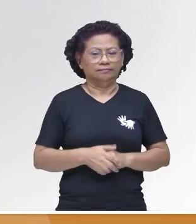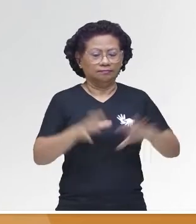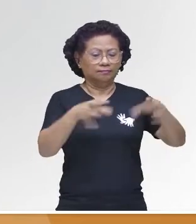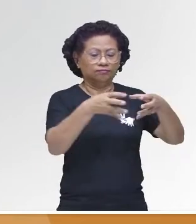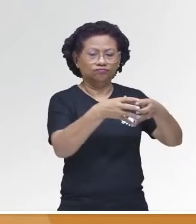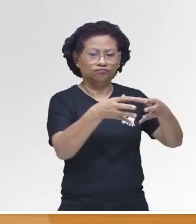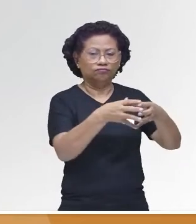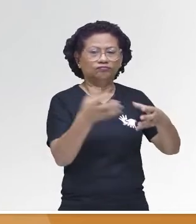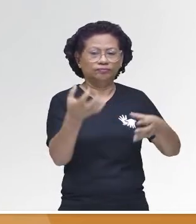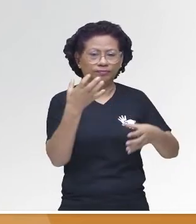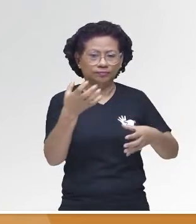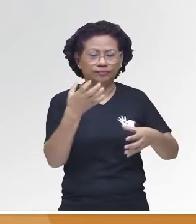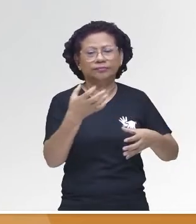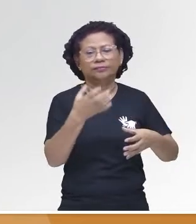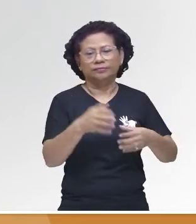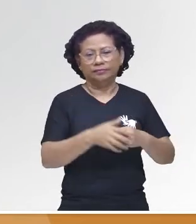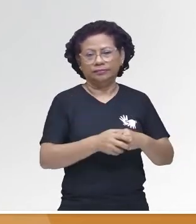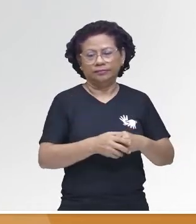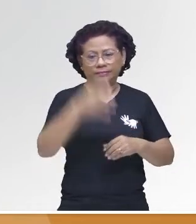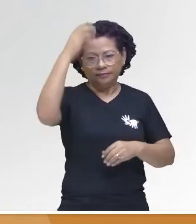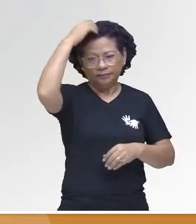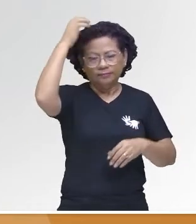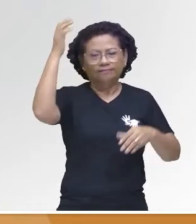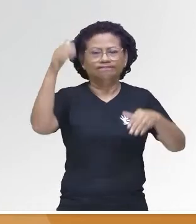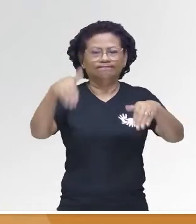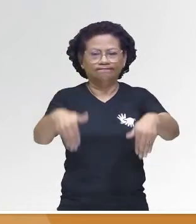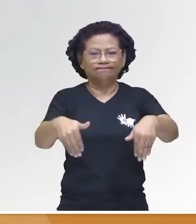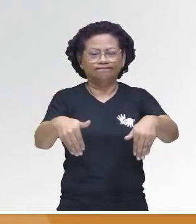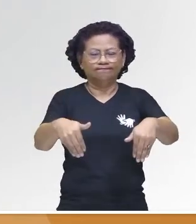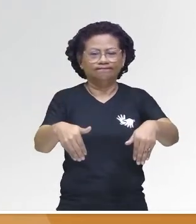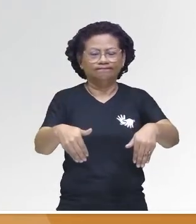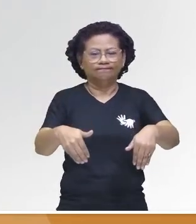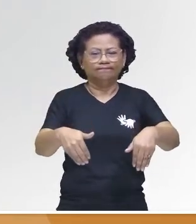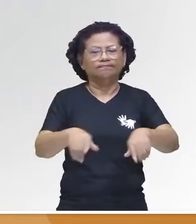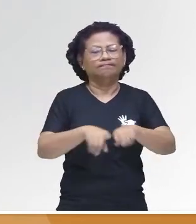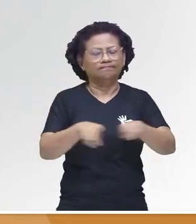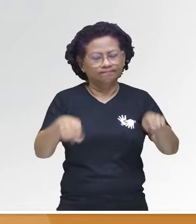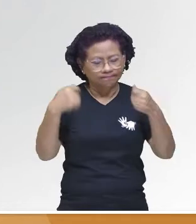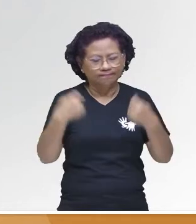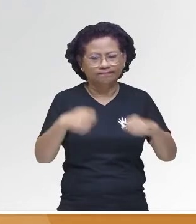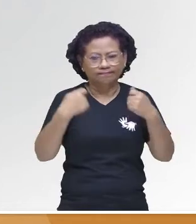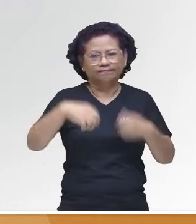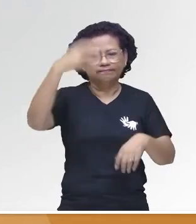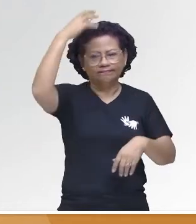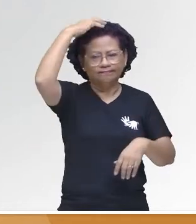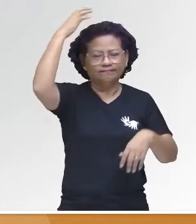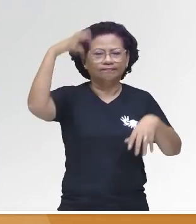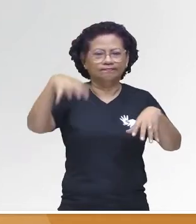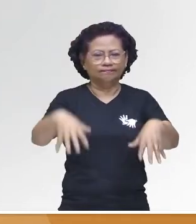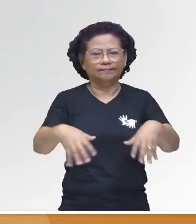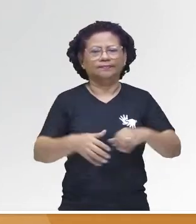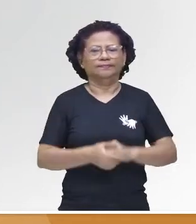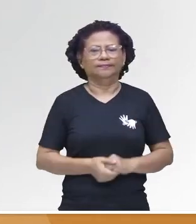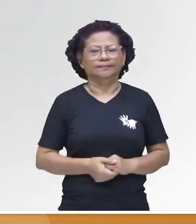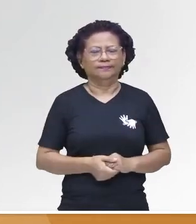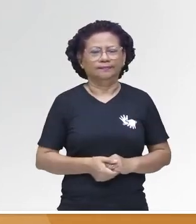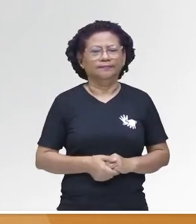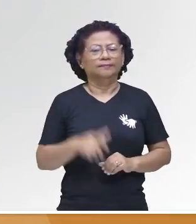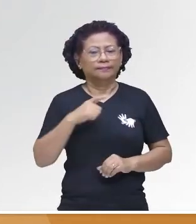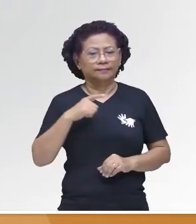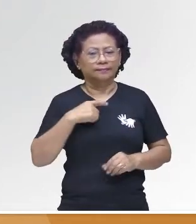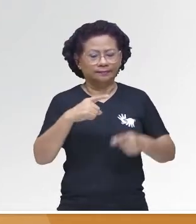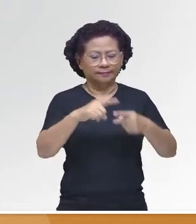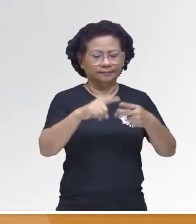dê mais liberdade às províncias. Mas tinha que ser o imperador, tá? Então, nós temos já dois partidos, são muito